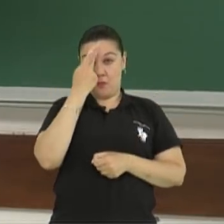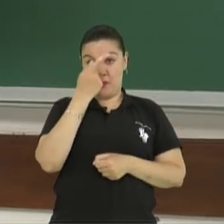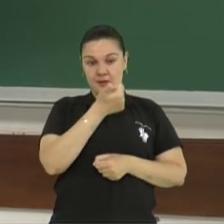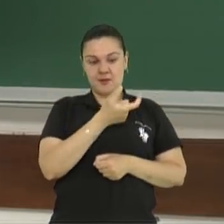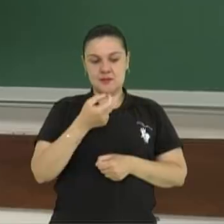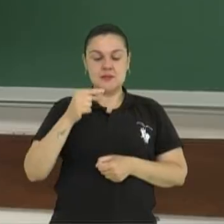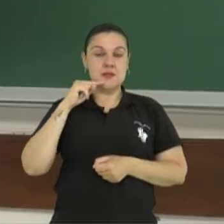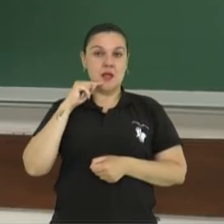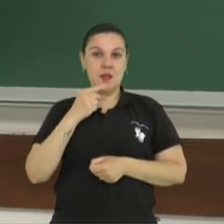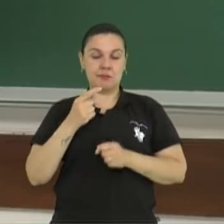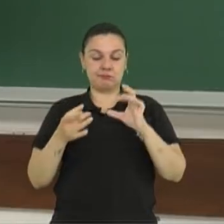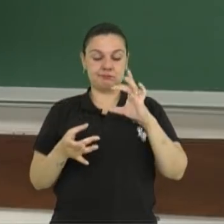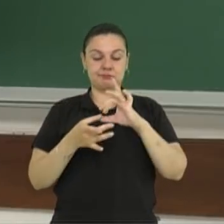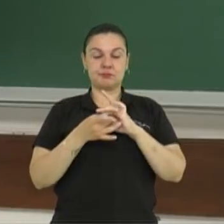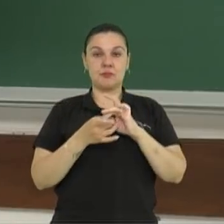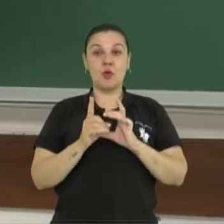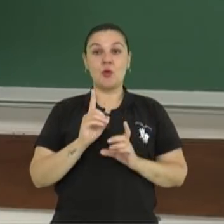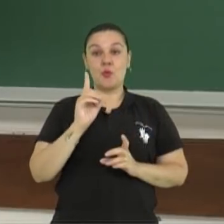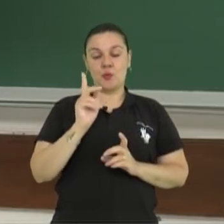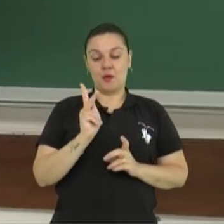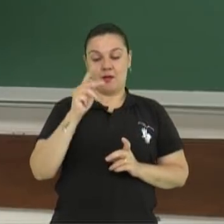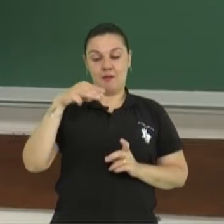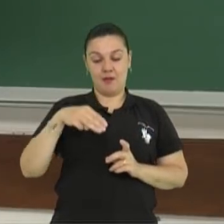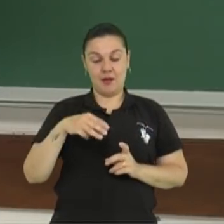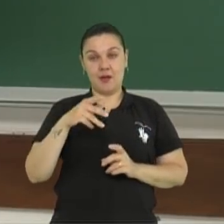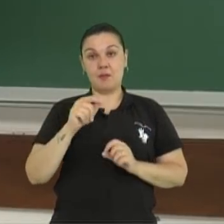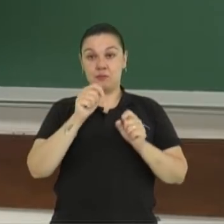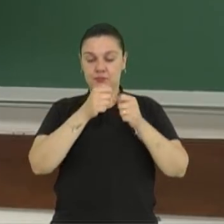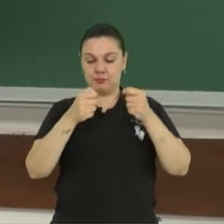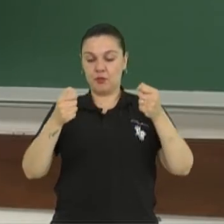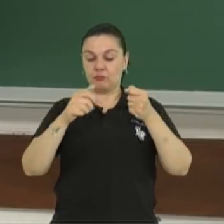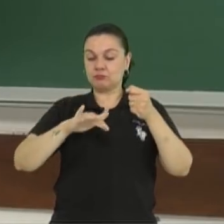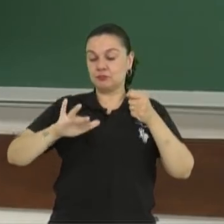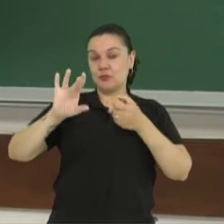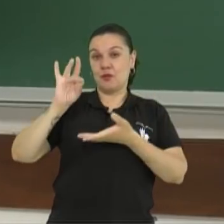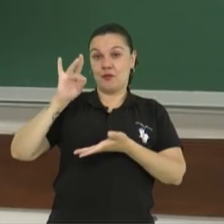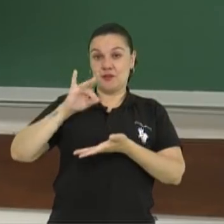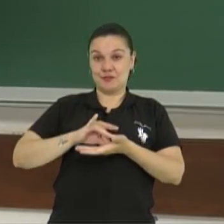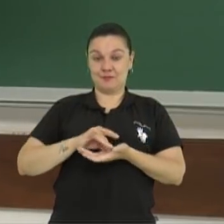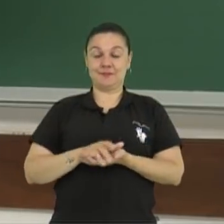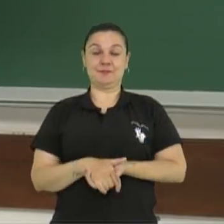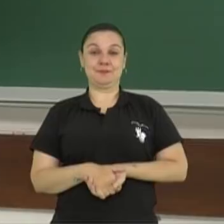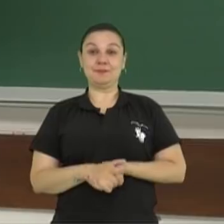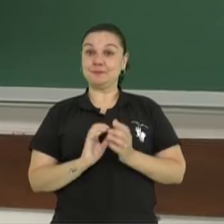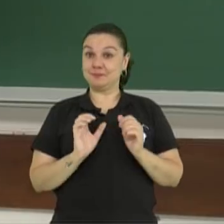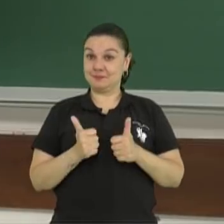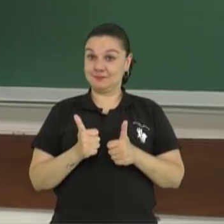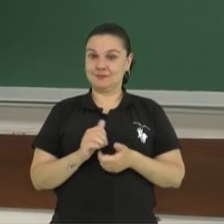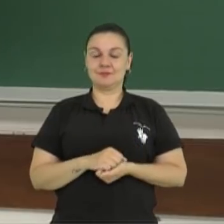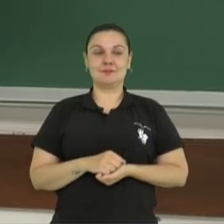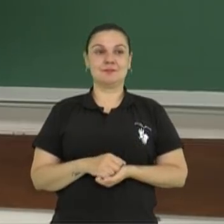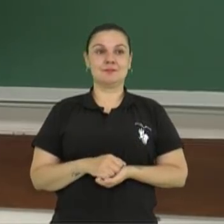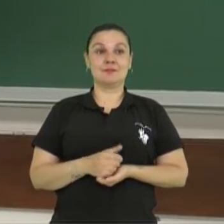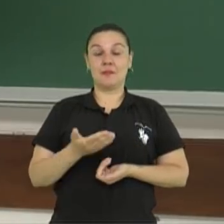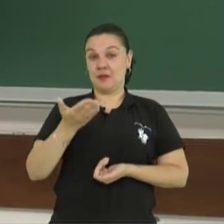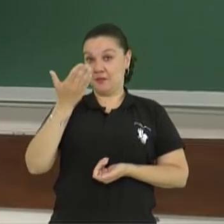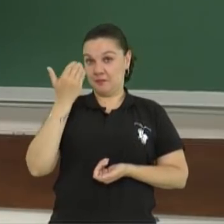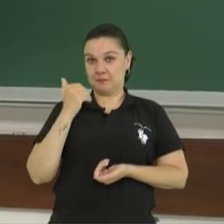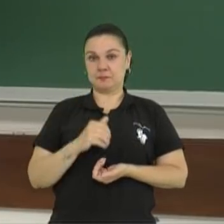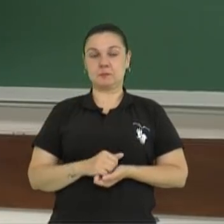100.000, corresponde a 1 quilômetro na paisagem real, ok? Então, vamos